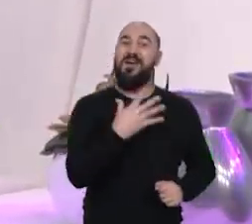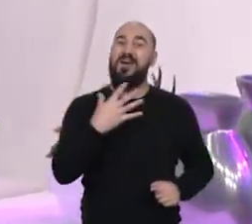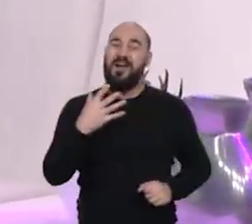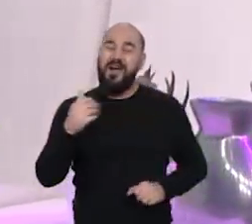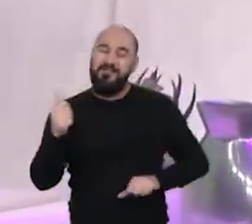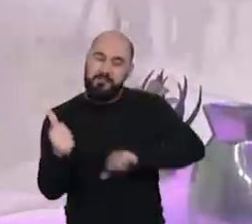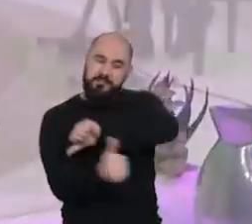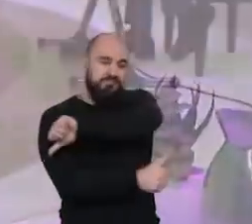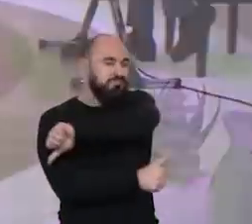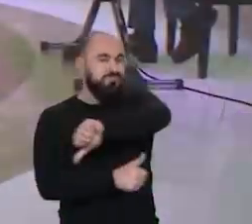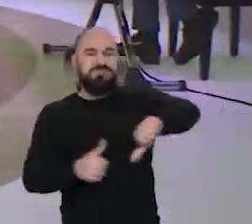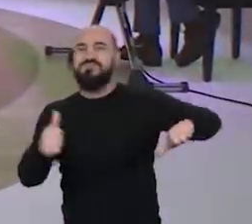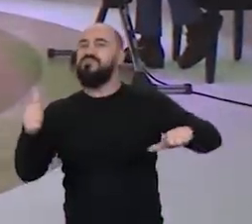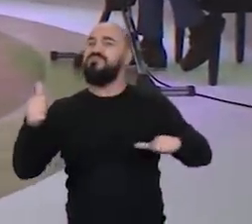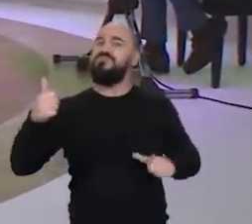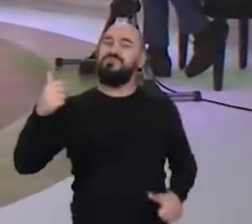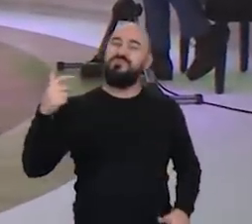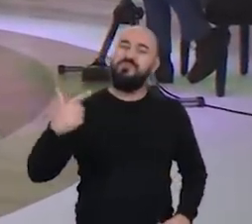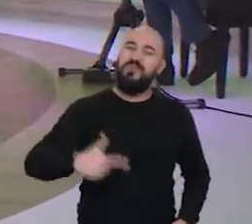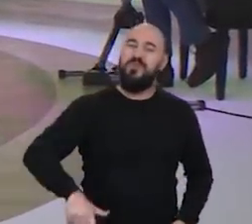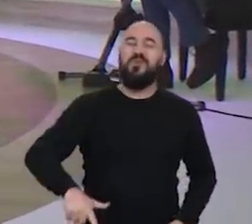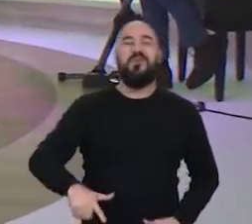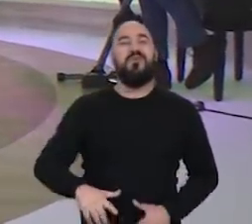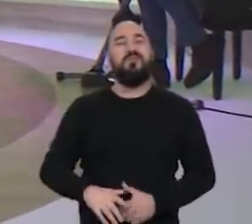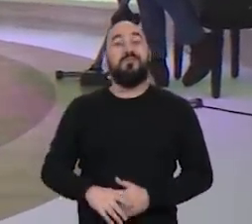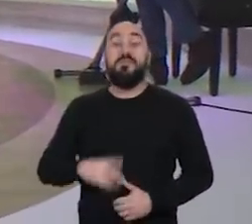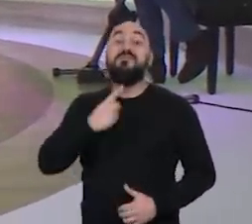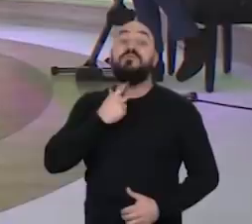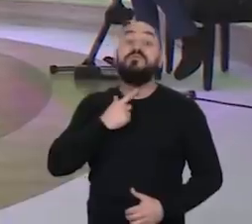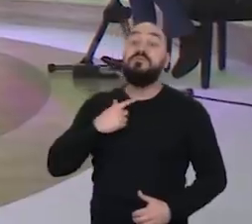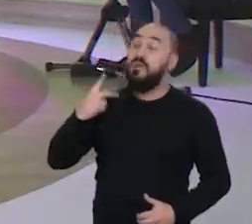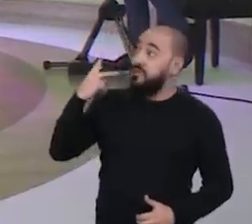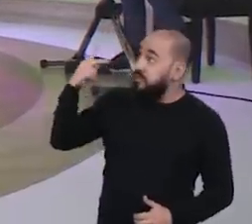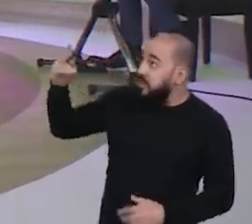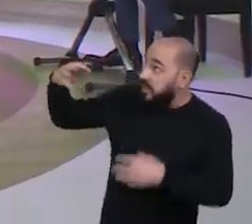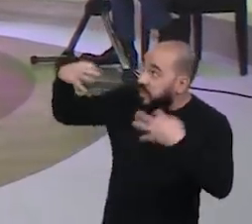novo, se for do seu